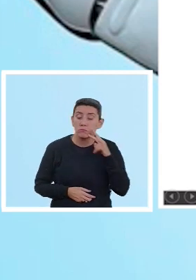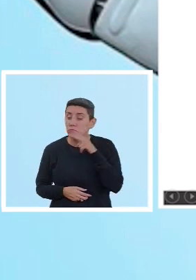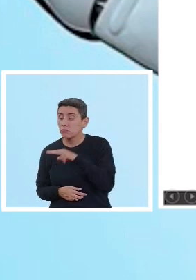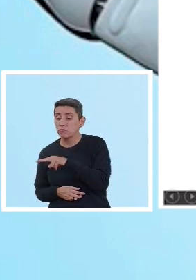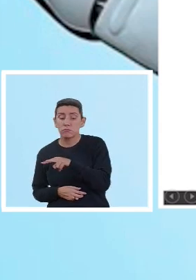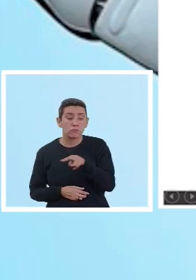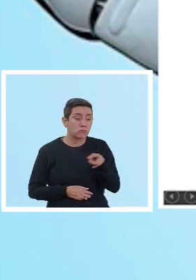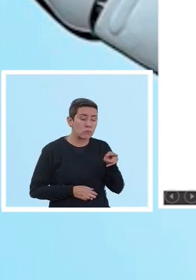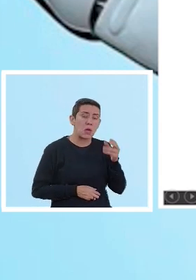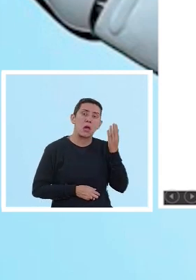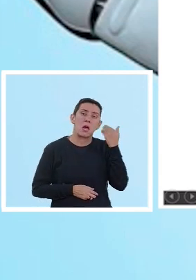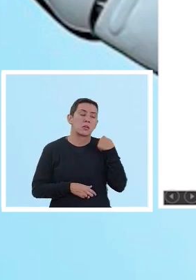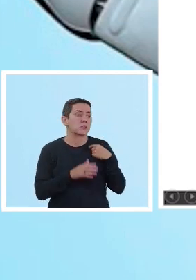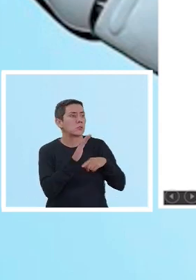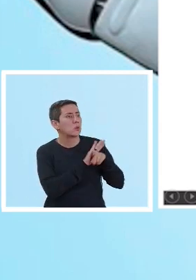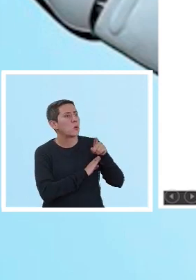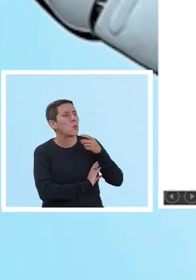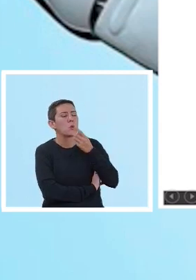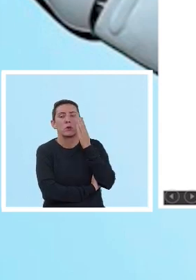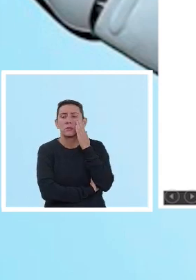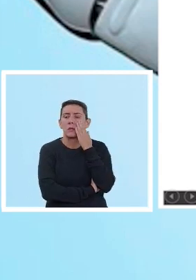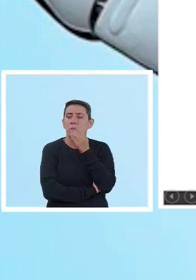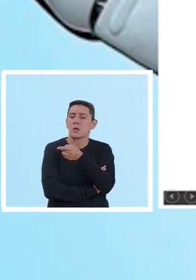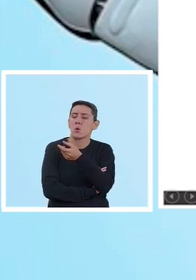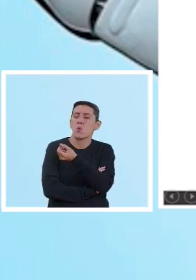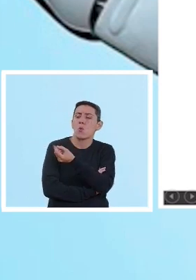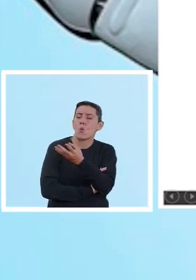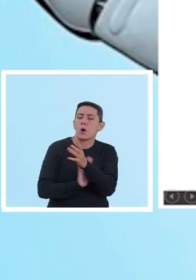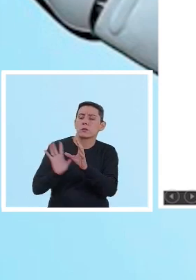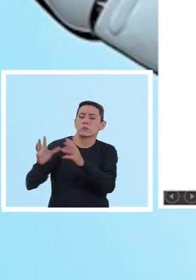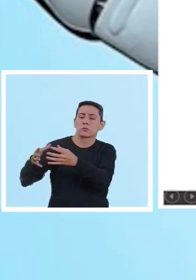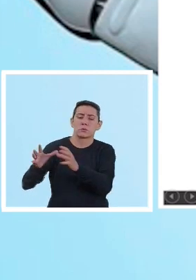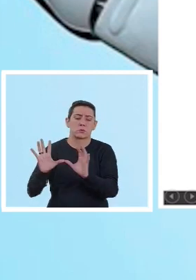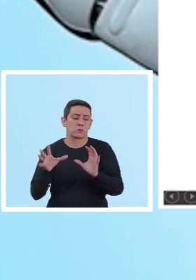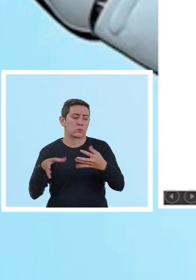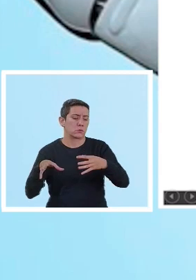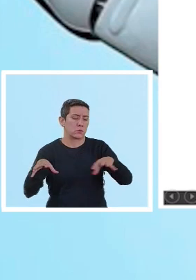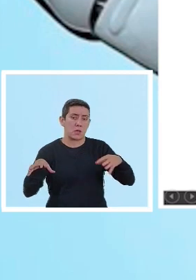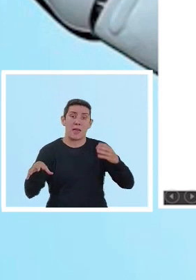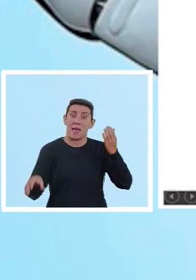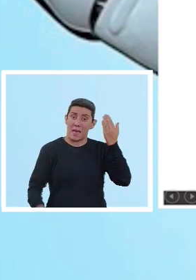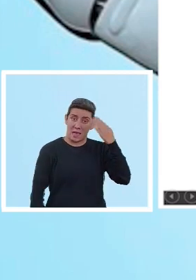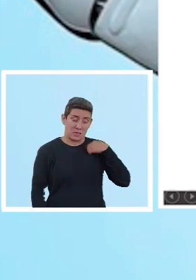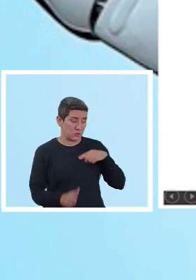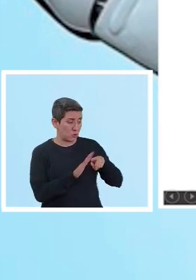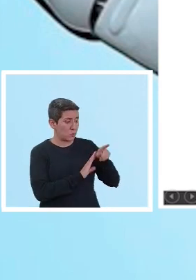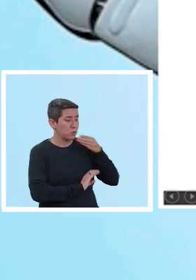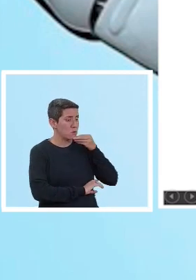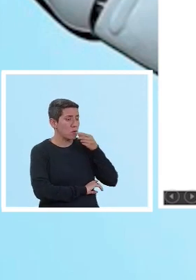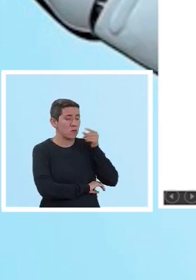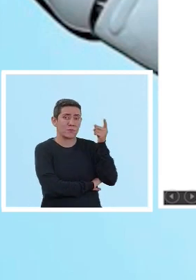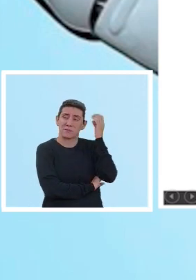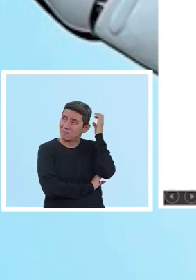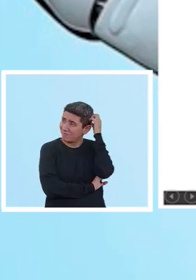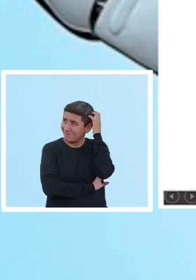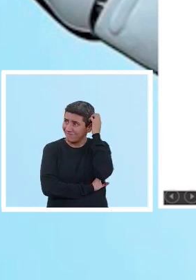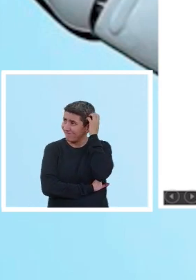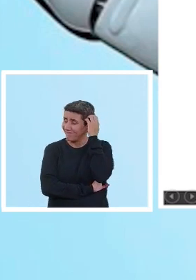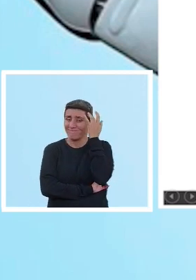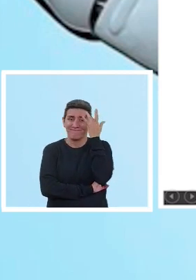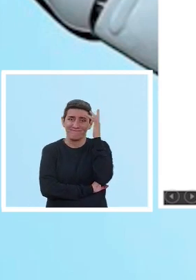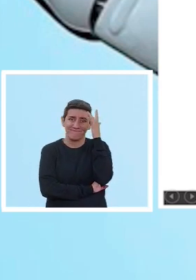quando perguntava né Quantos animais a gente tem que nesse pique ele sempre coçava a cabeça e não sabia responder ao certo